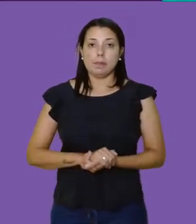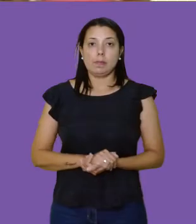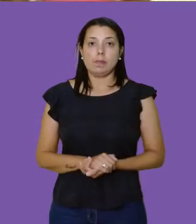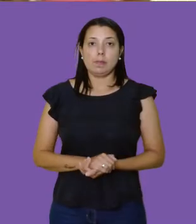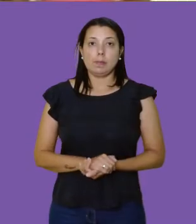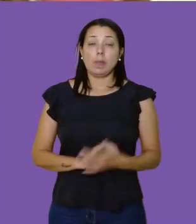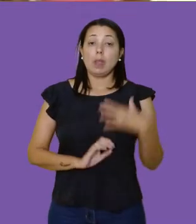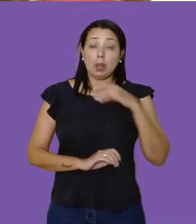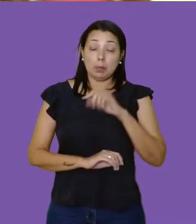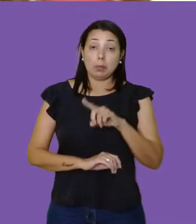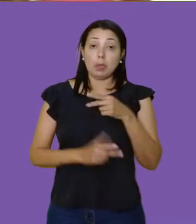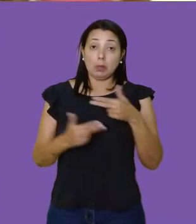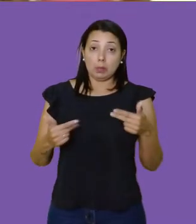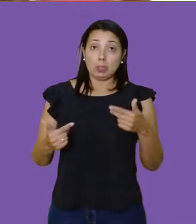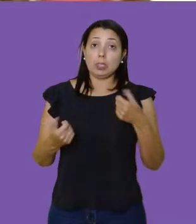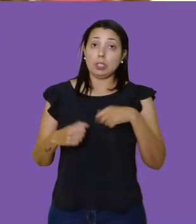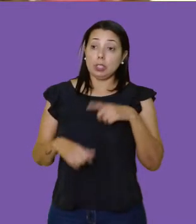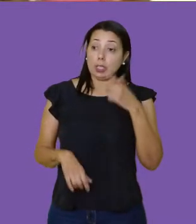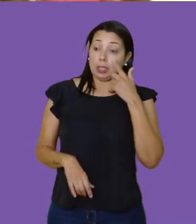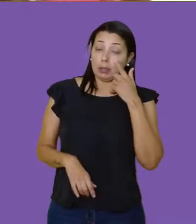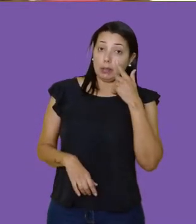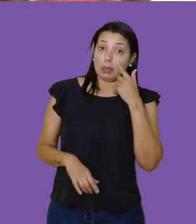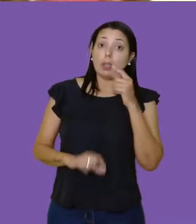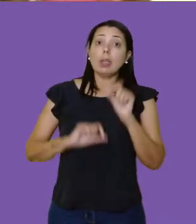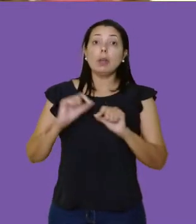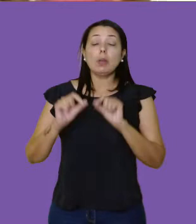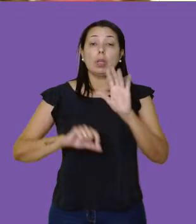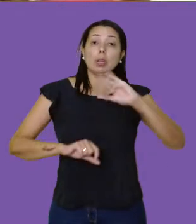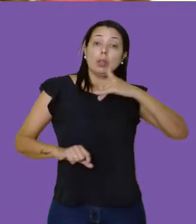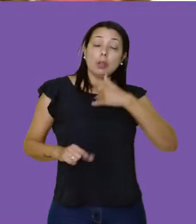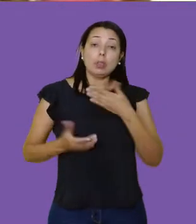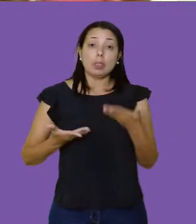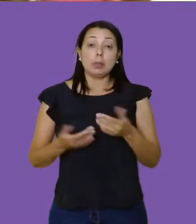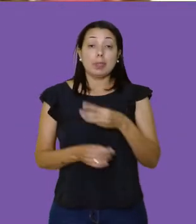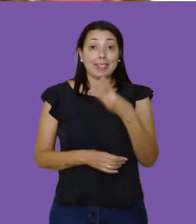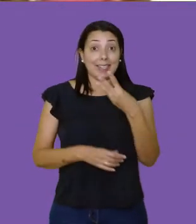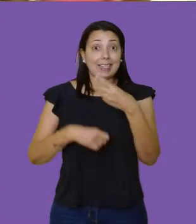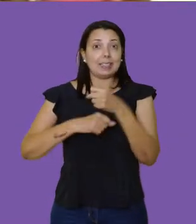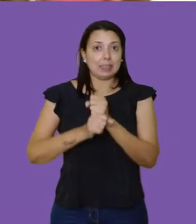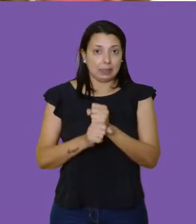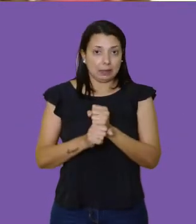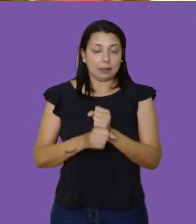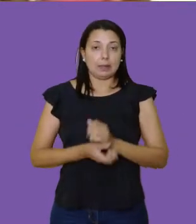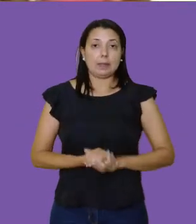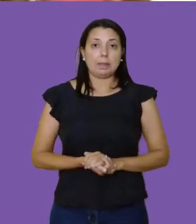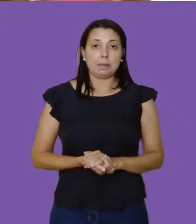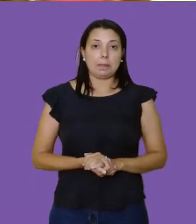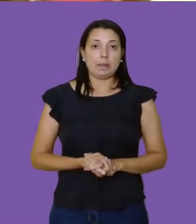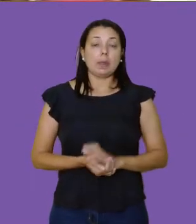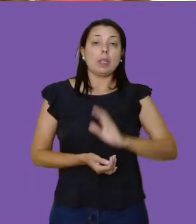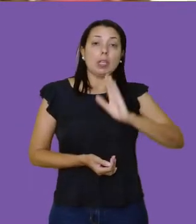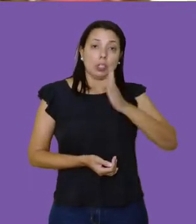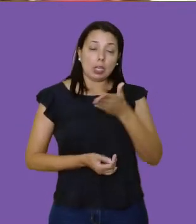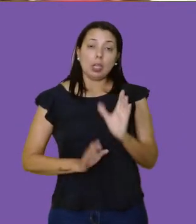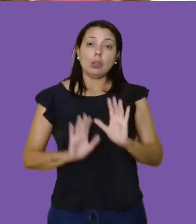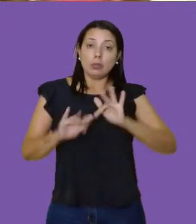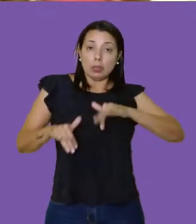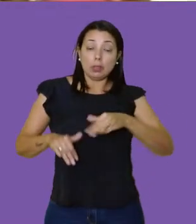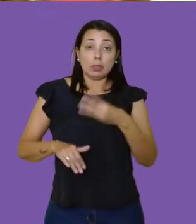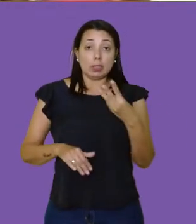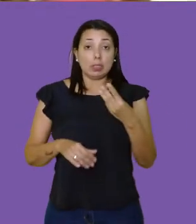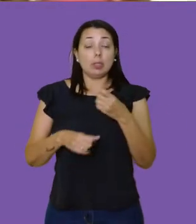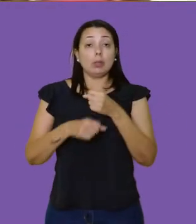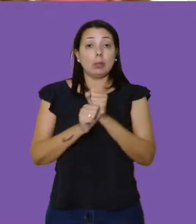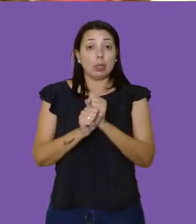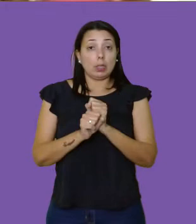Acho que a primeira coisa que a gente tinha que olhar é o seguinte: nós estamos há 3 anos, já no final do 3º ano